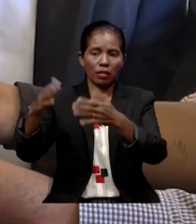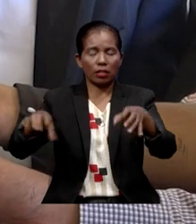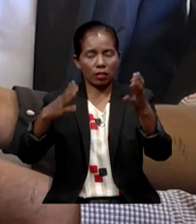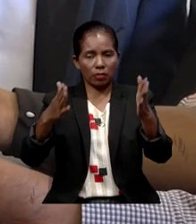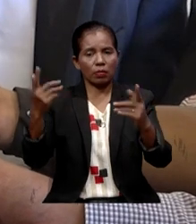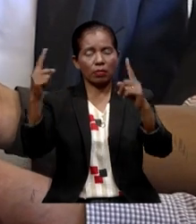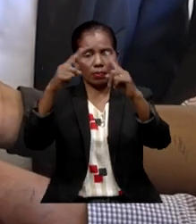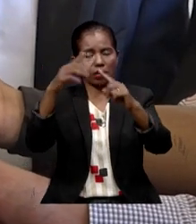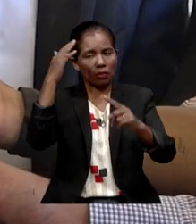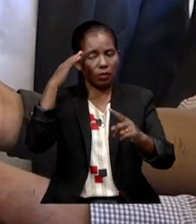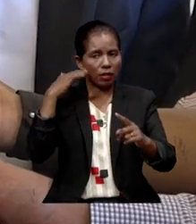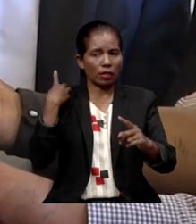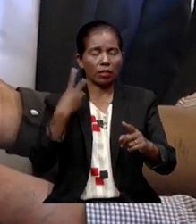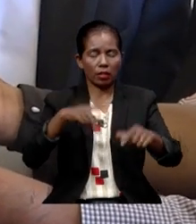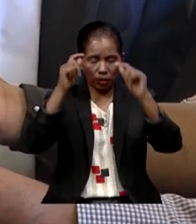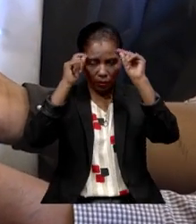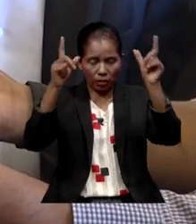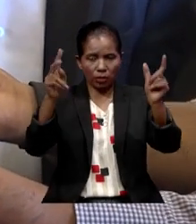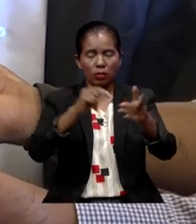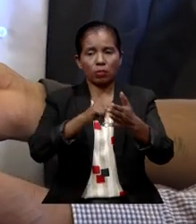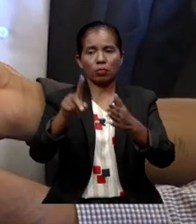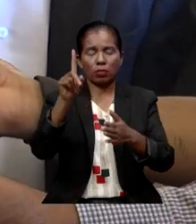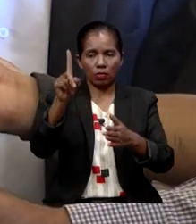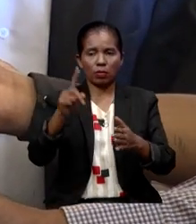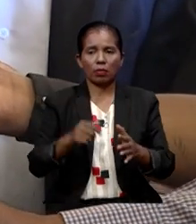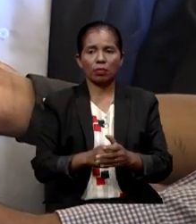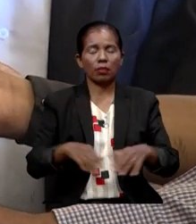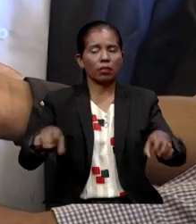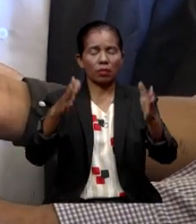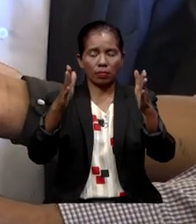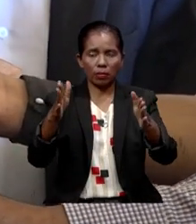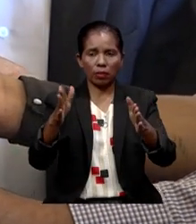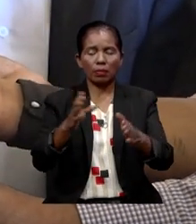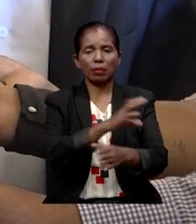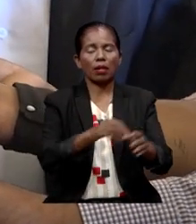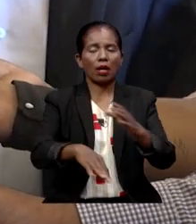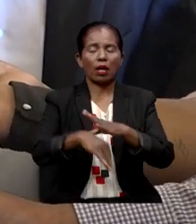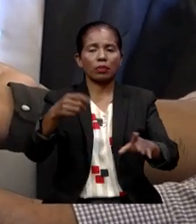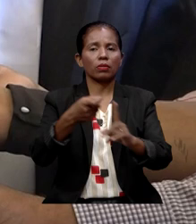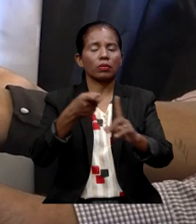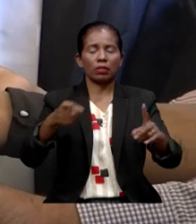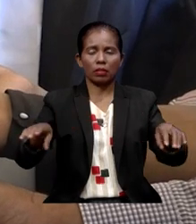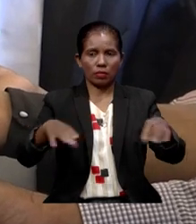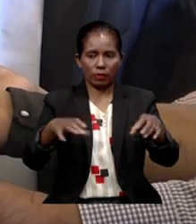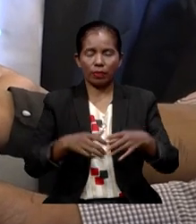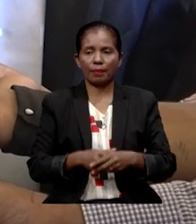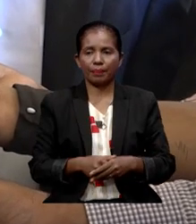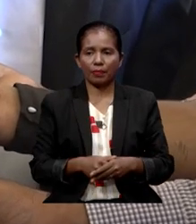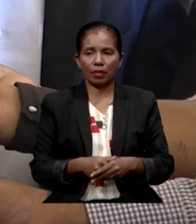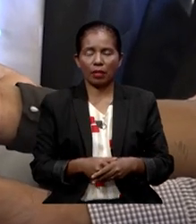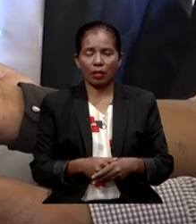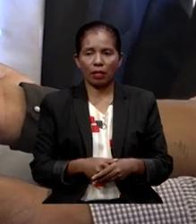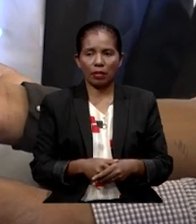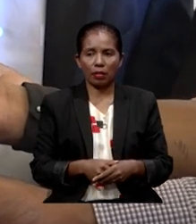E tem Timor-Leste, número um, vai trabalhador será ilegal. Né? Neve liuba